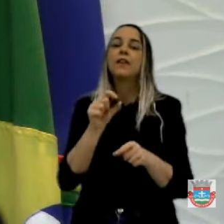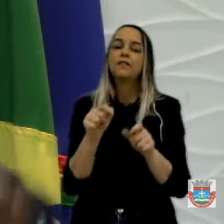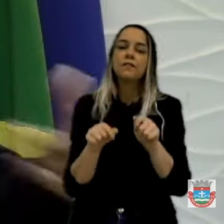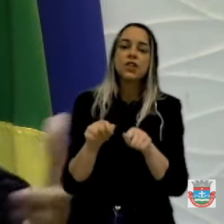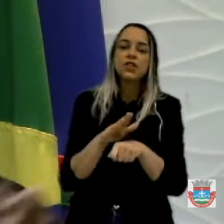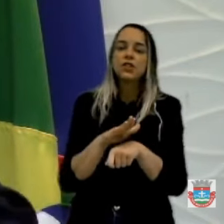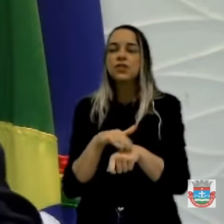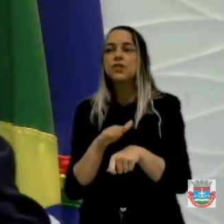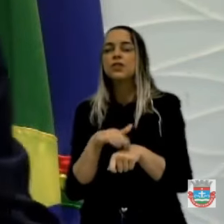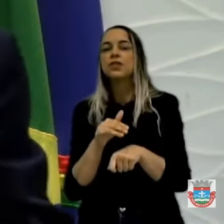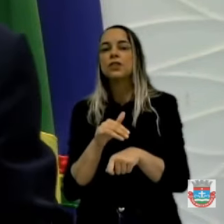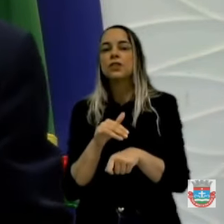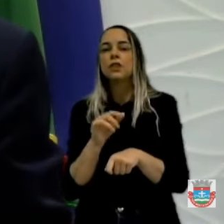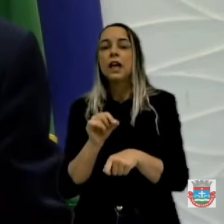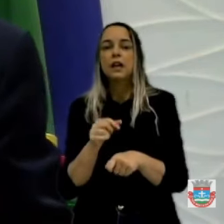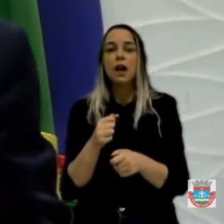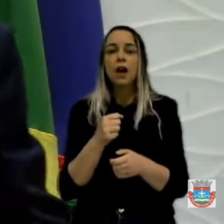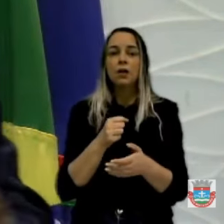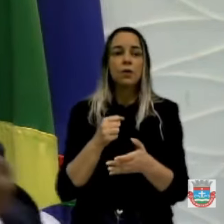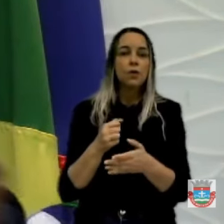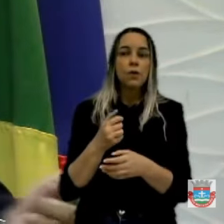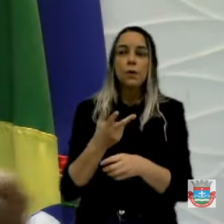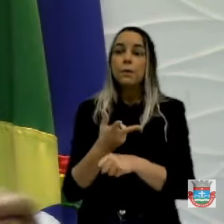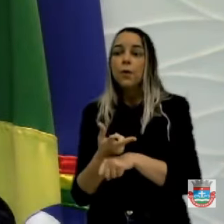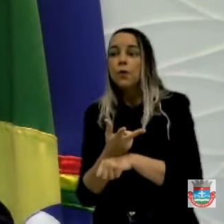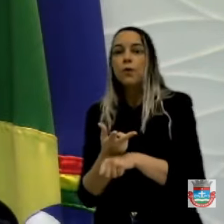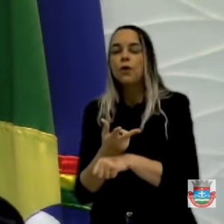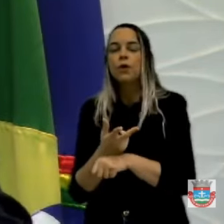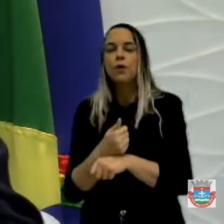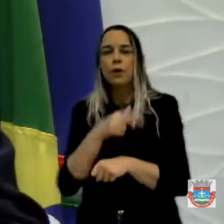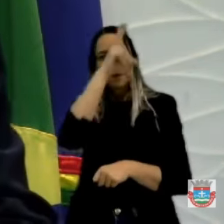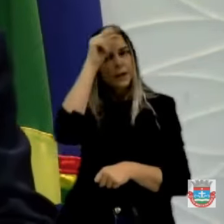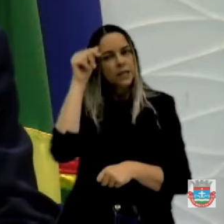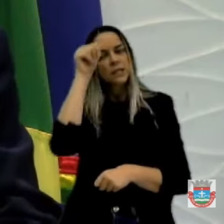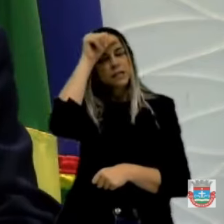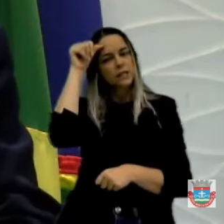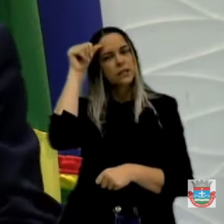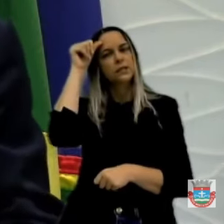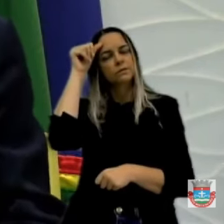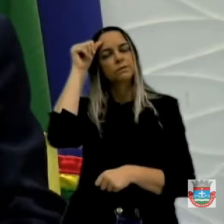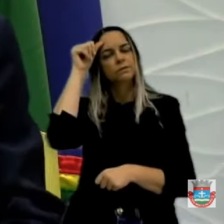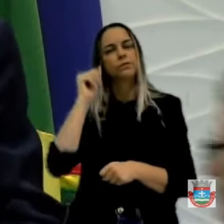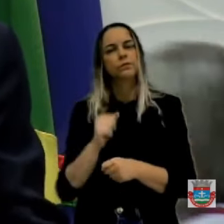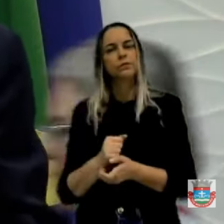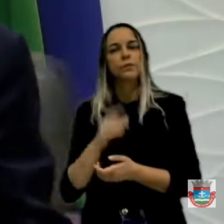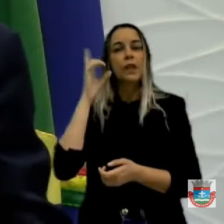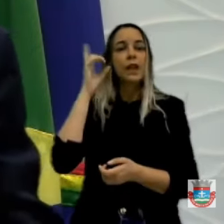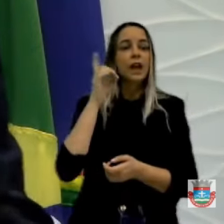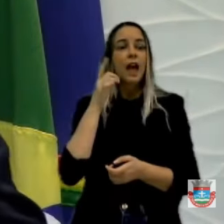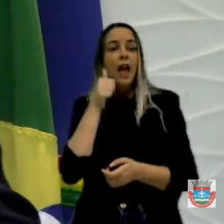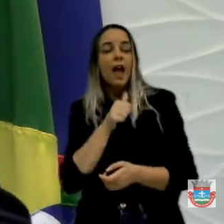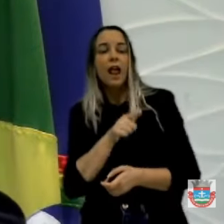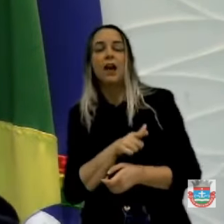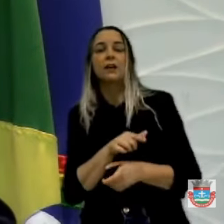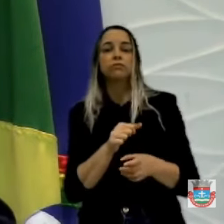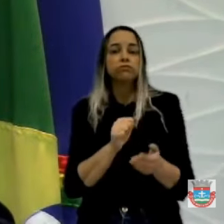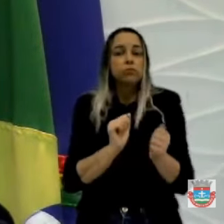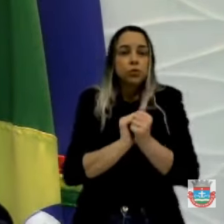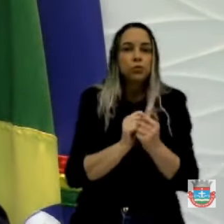Batité que foi atrás, e ela ali querendo pegar carona. E o povo não gostou,